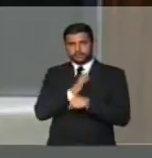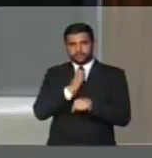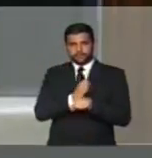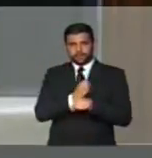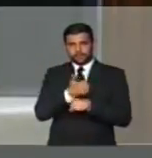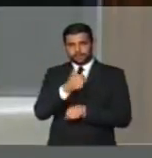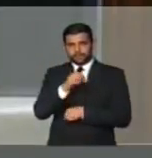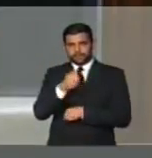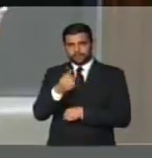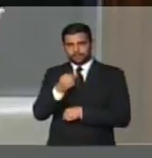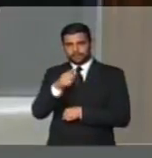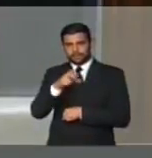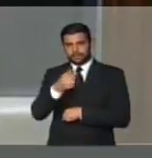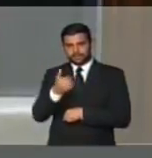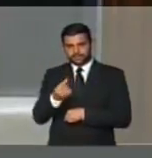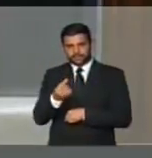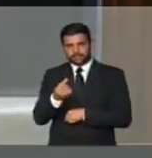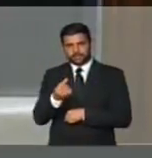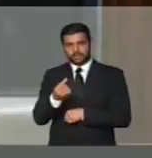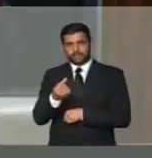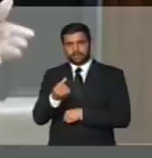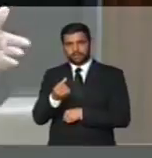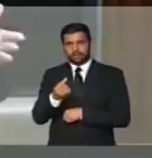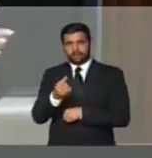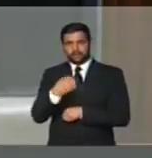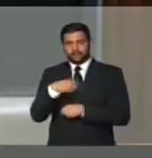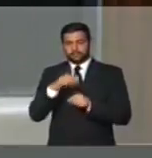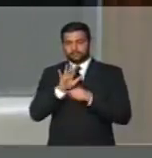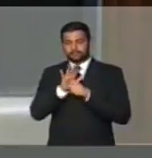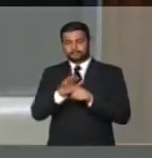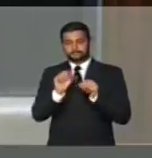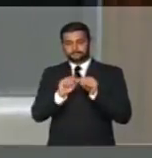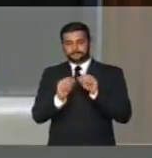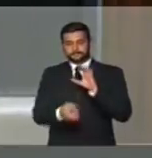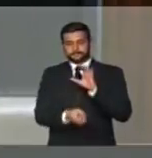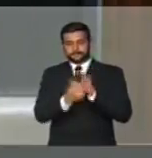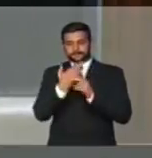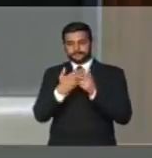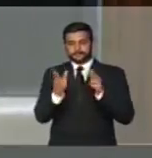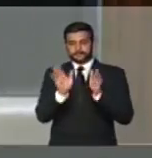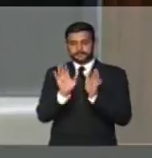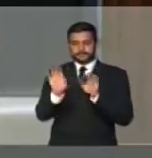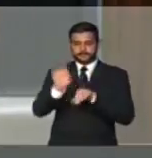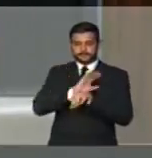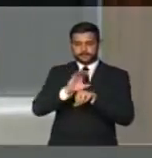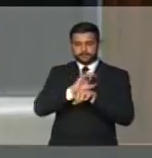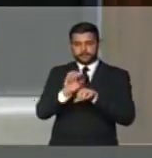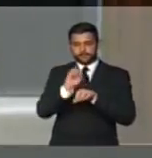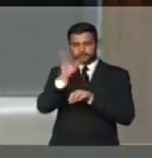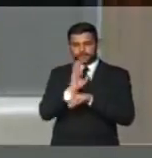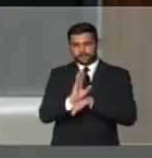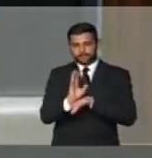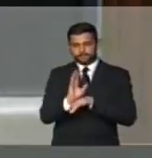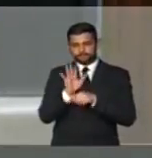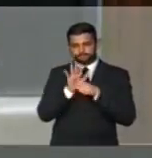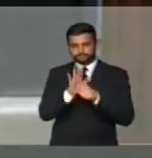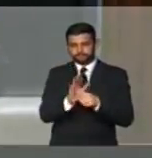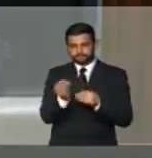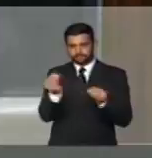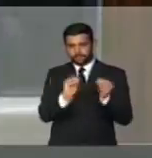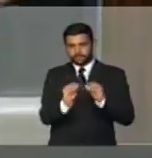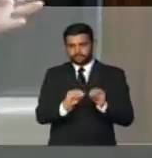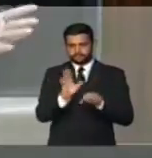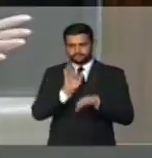de 82 a 86, ajudei a fazer a Constituição Federal,